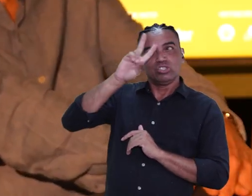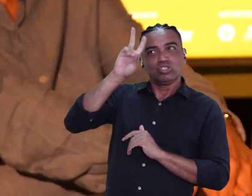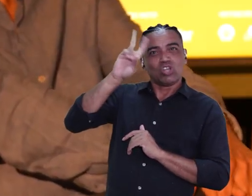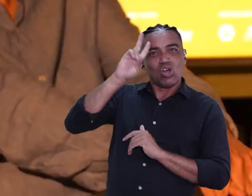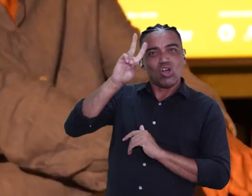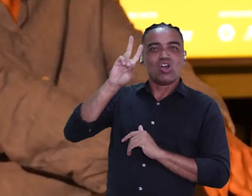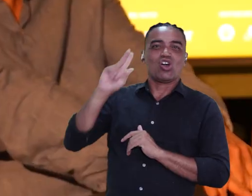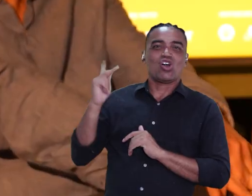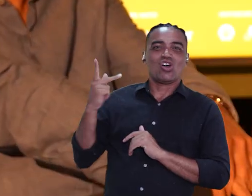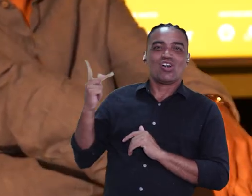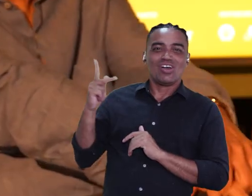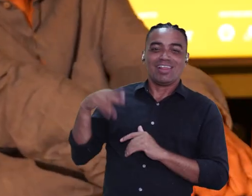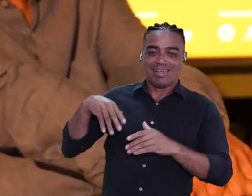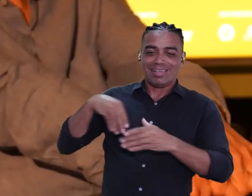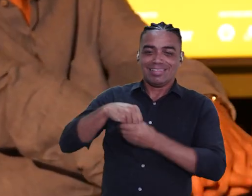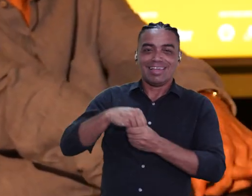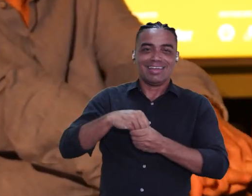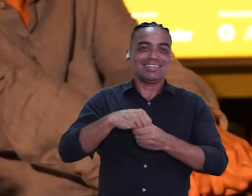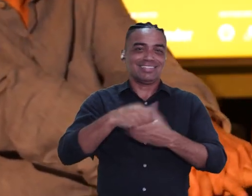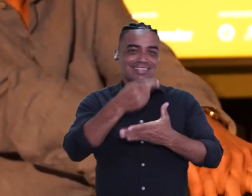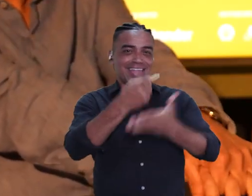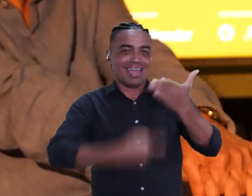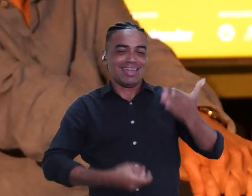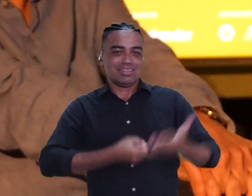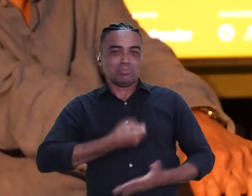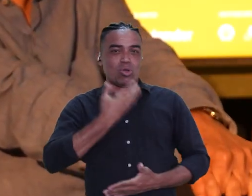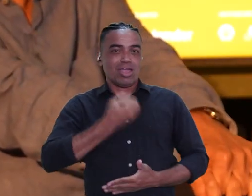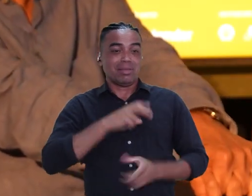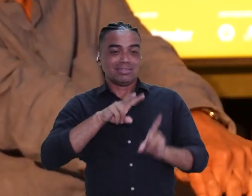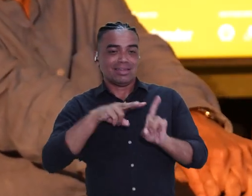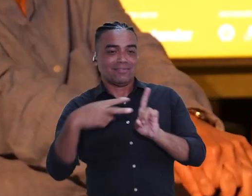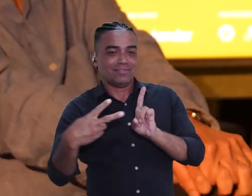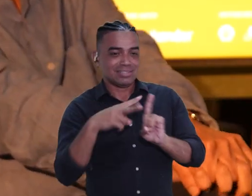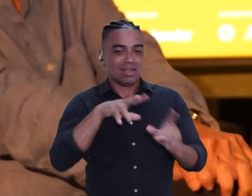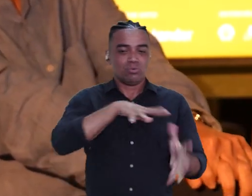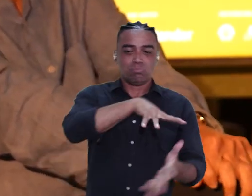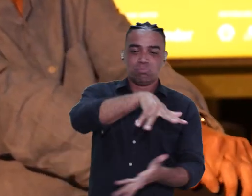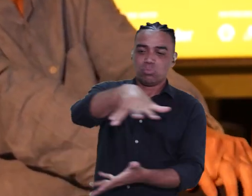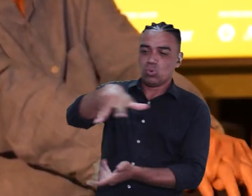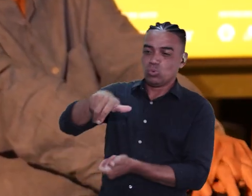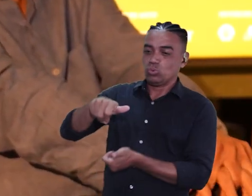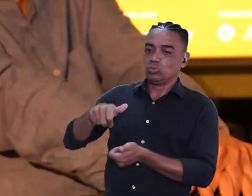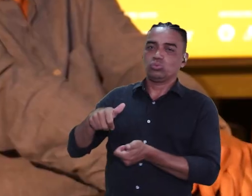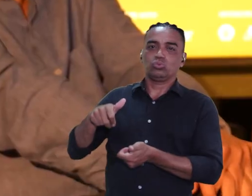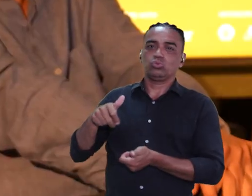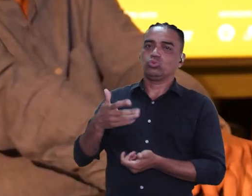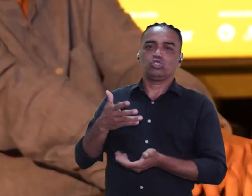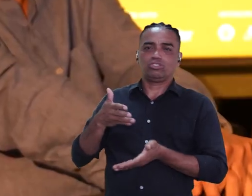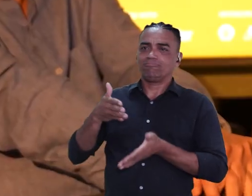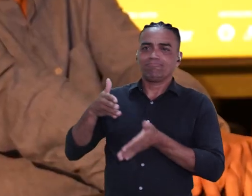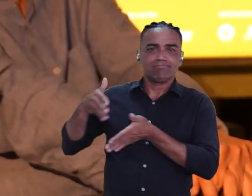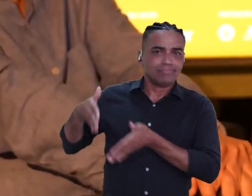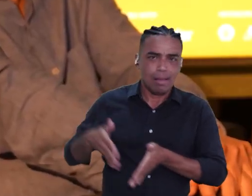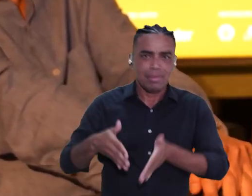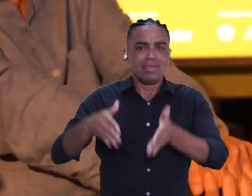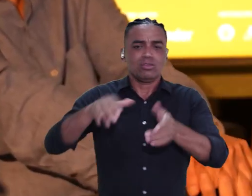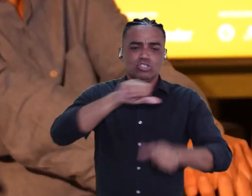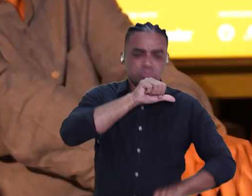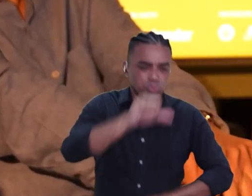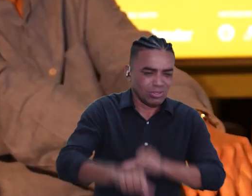poema, dessa leitura de mundo, né, de caminhada, de transformação, de um